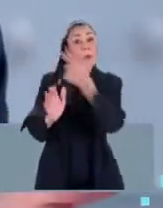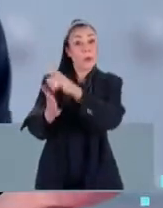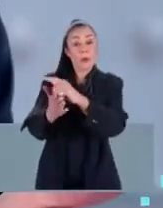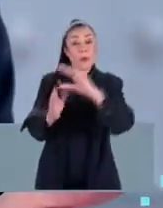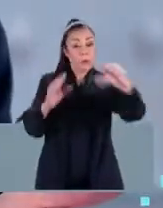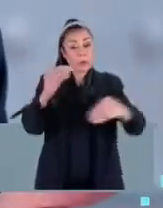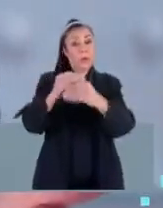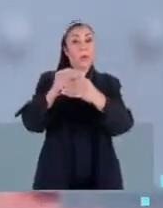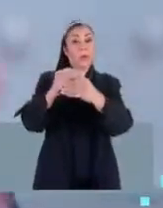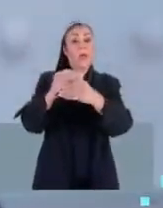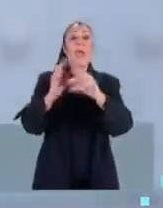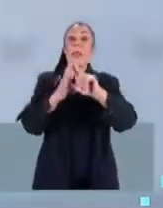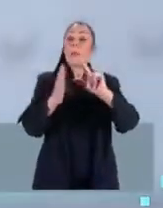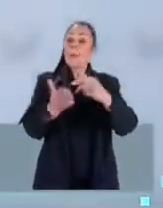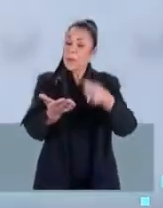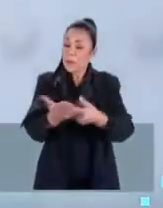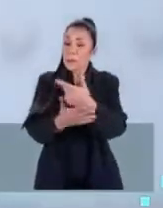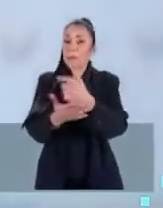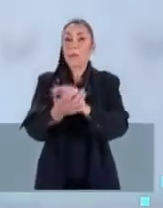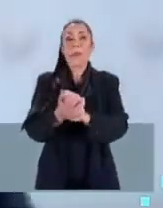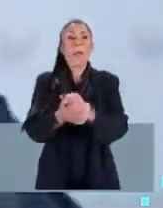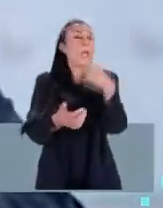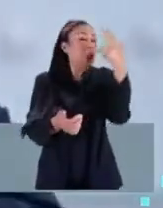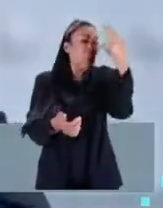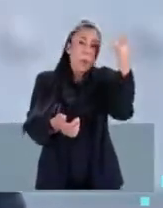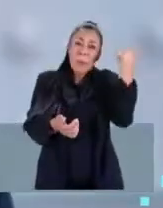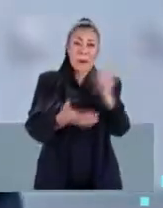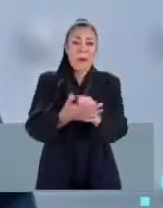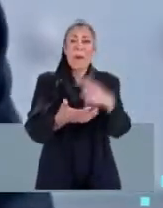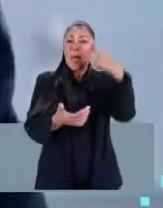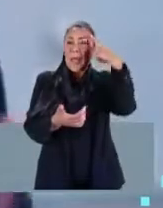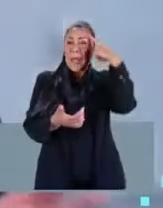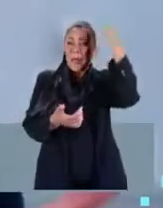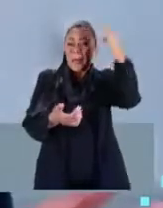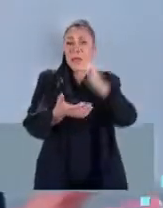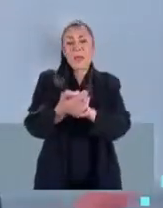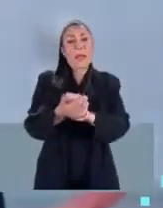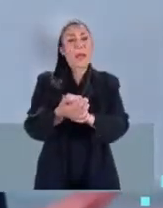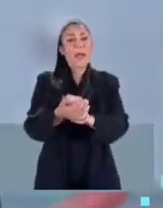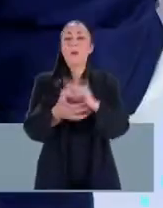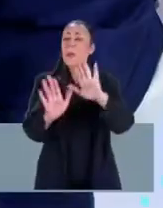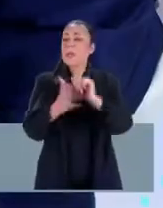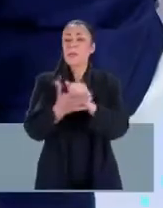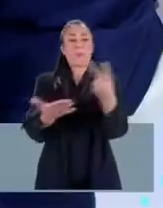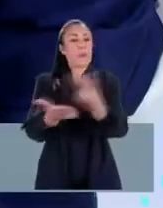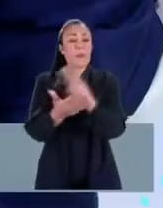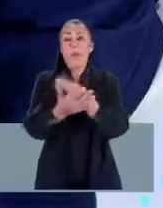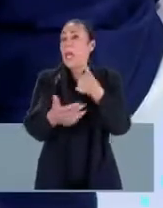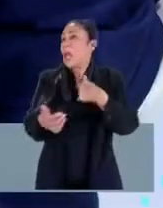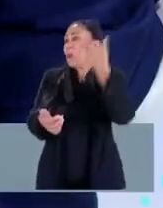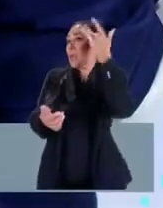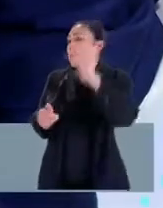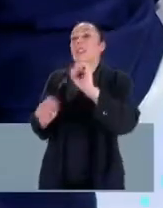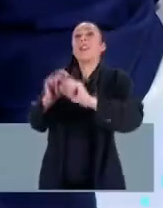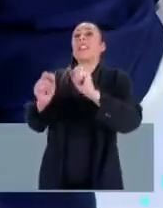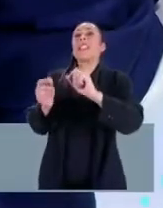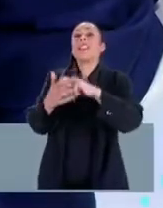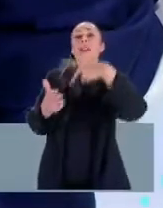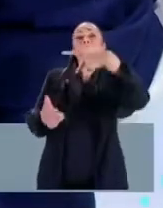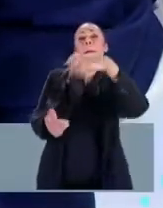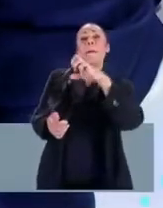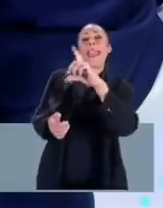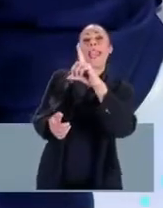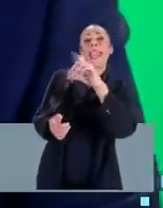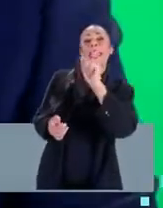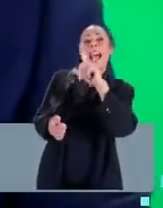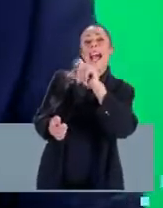você repõe. Então, meu cara, isso é normal. Inventaram um golpe. Foi um golpe na Dilma. Eu até hoje não sei o que é pedalada. Foi um golpe.